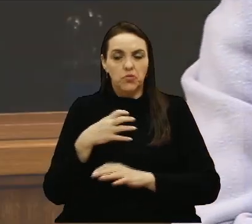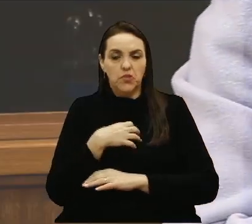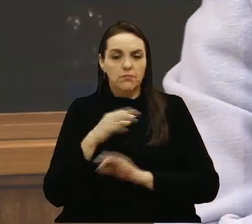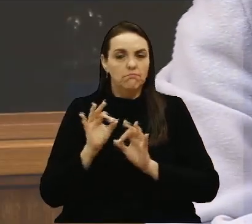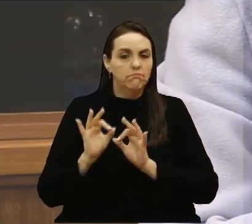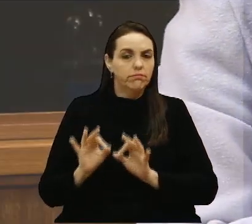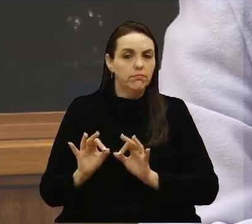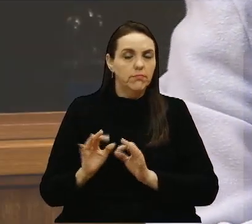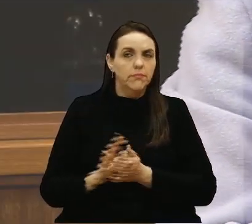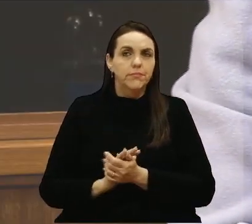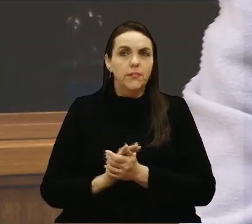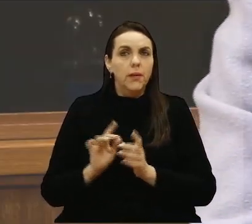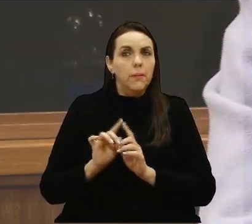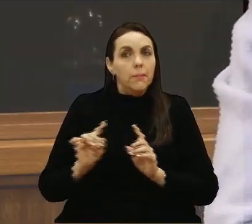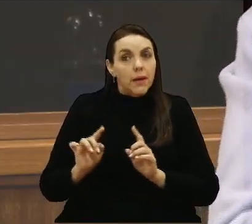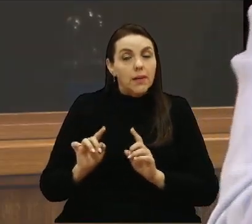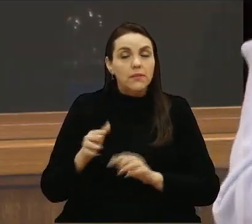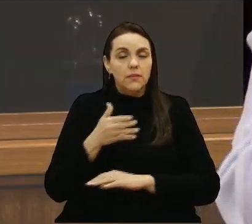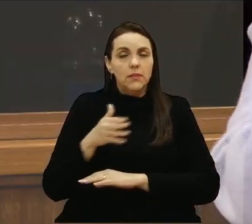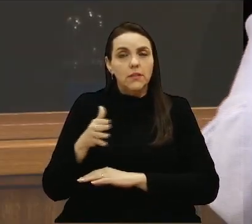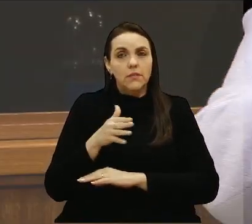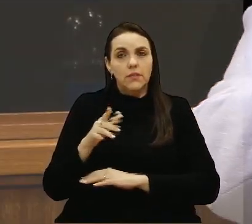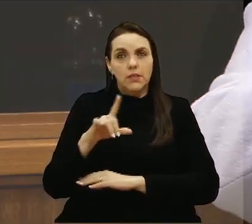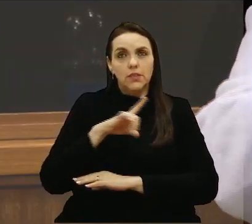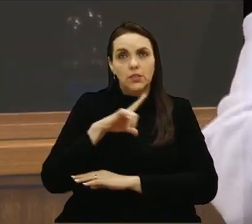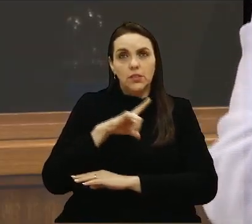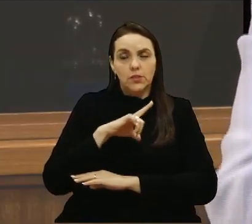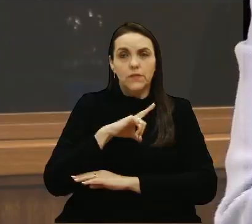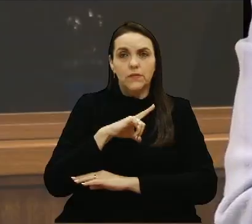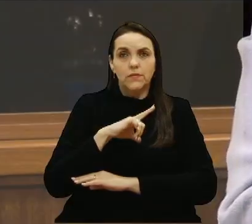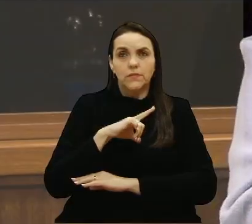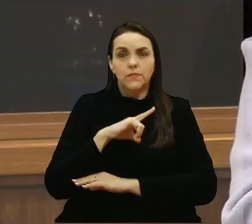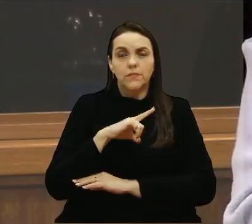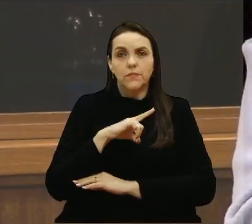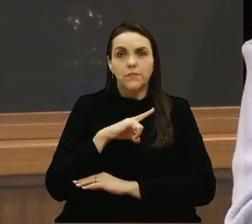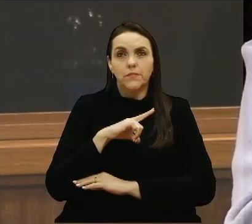adequada, mas que talvez tivesse